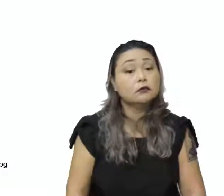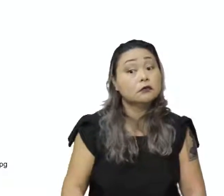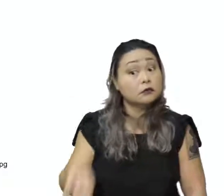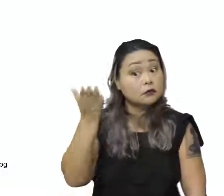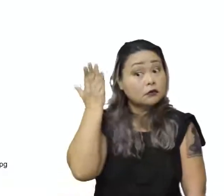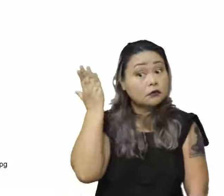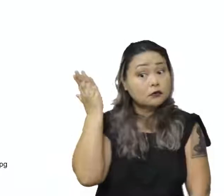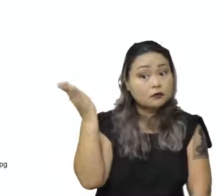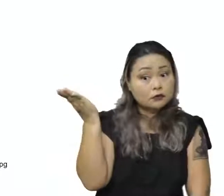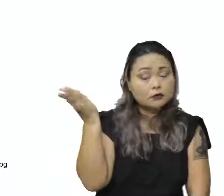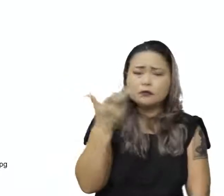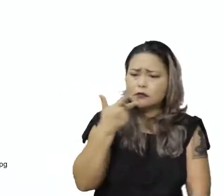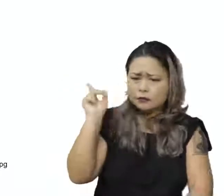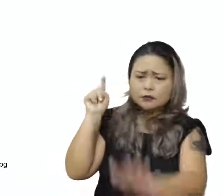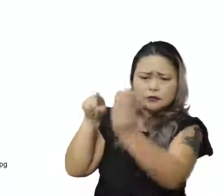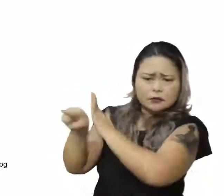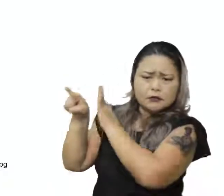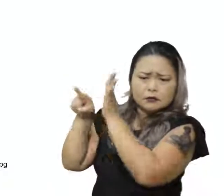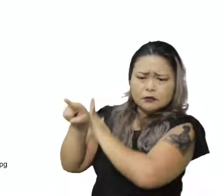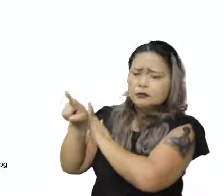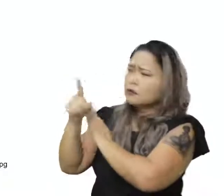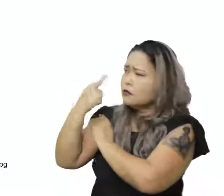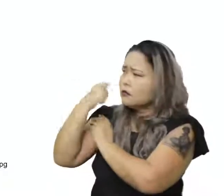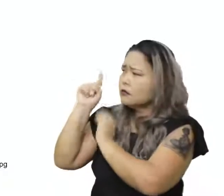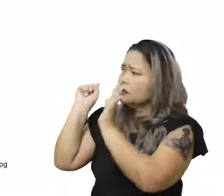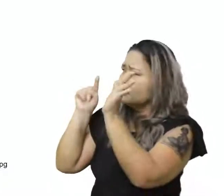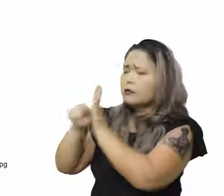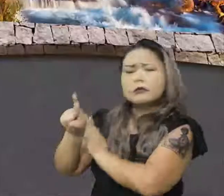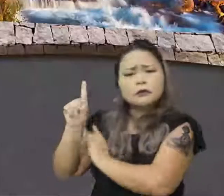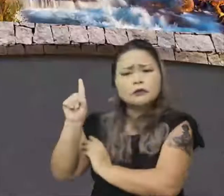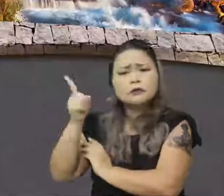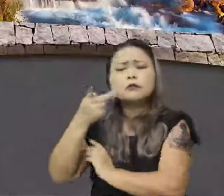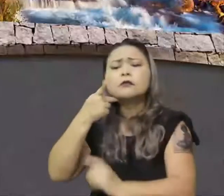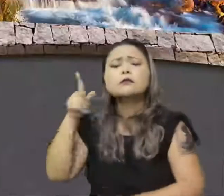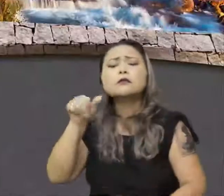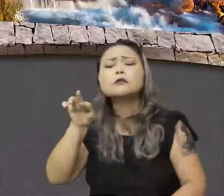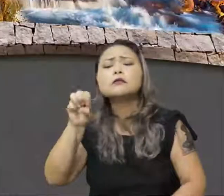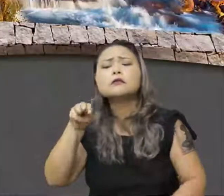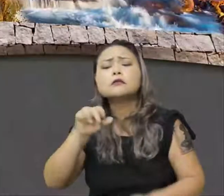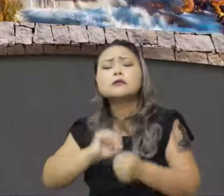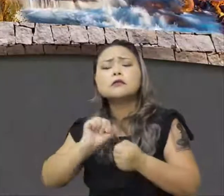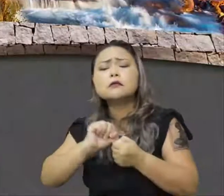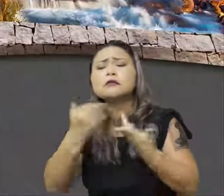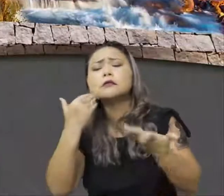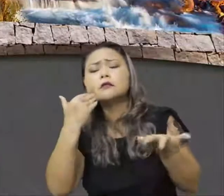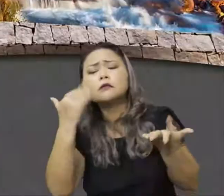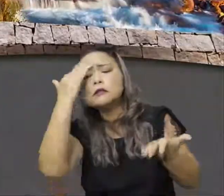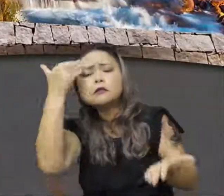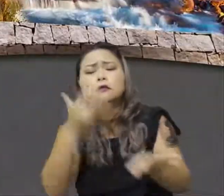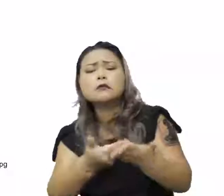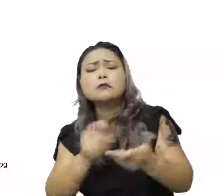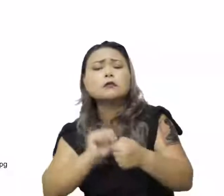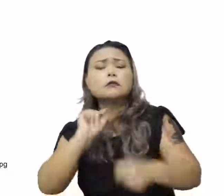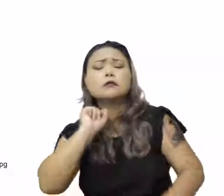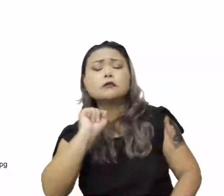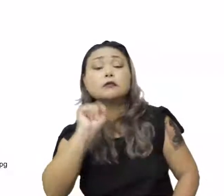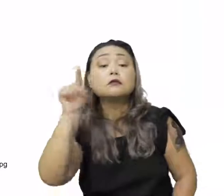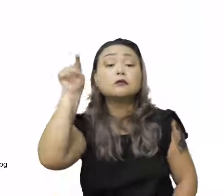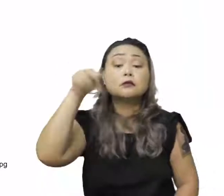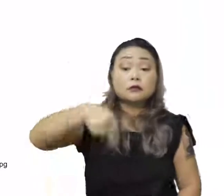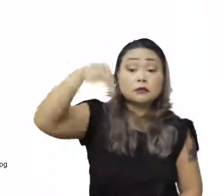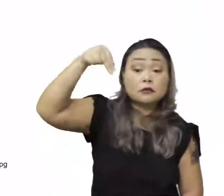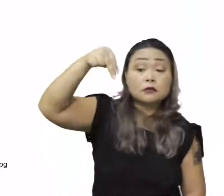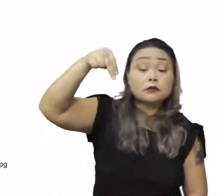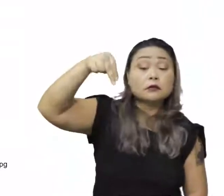Olha só, me perguntaram isso agora aqui, tá? Vi aqui pelo chat, tá? Mas a Arimateia, cada um defendia. Veja lá o que nós temos na telinha, ó. O